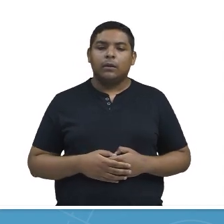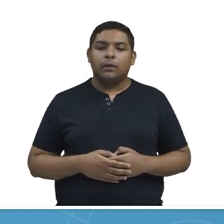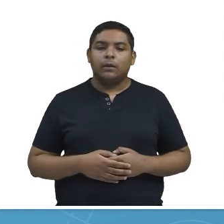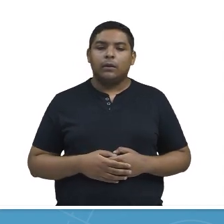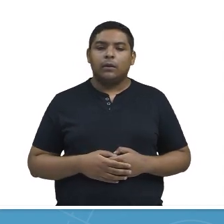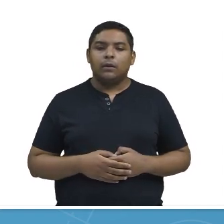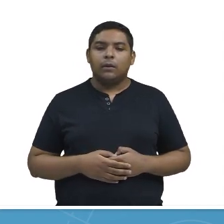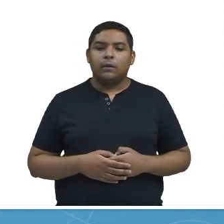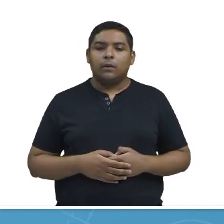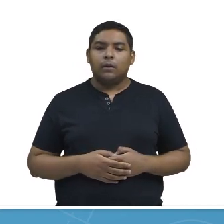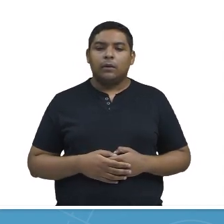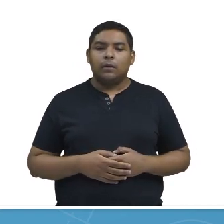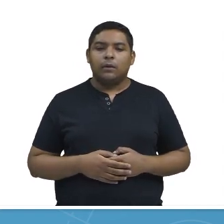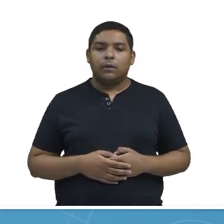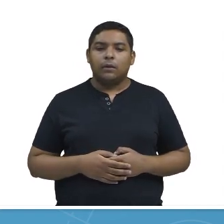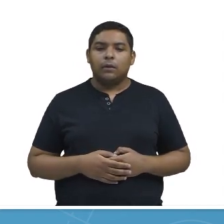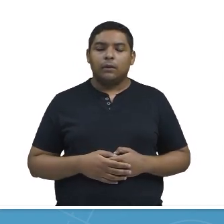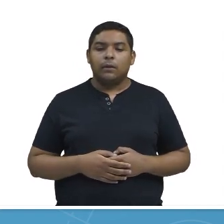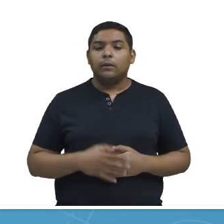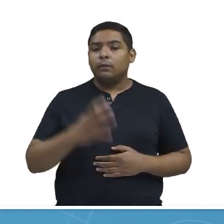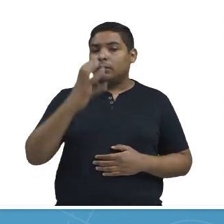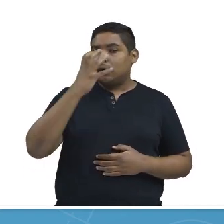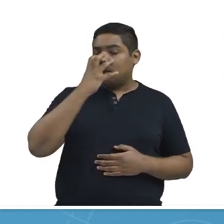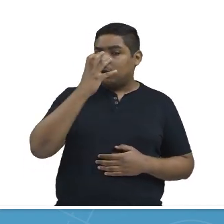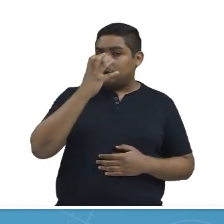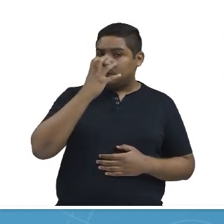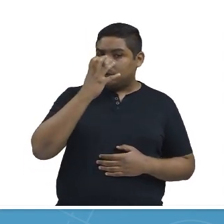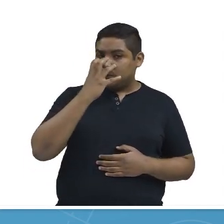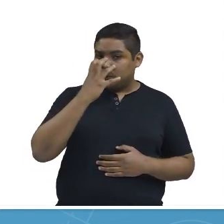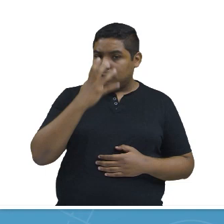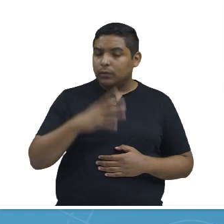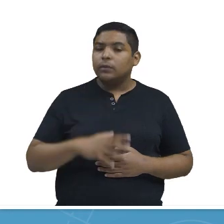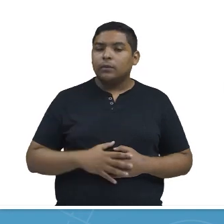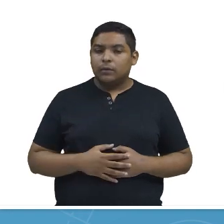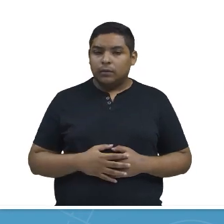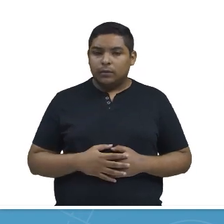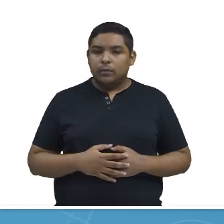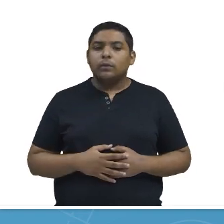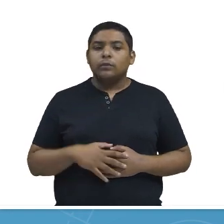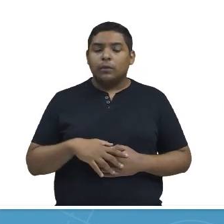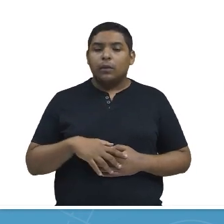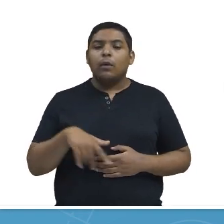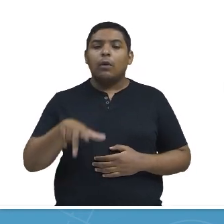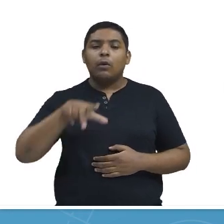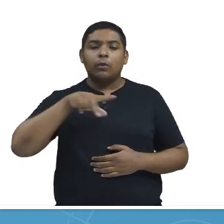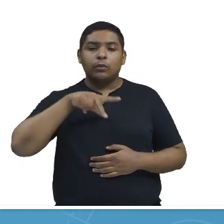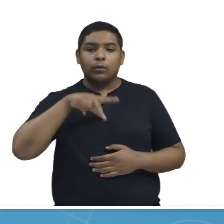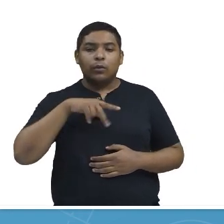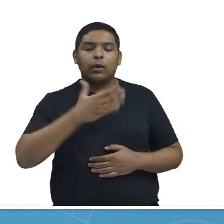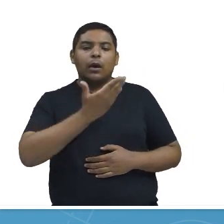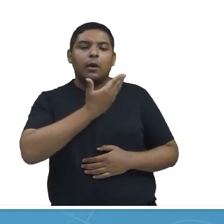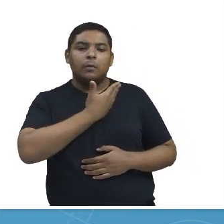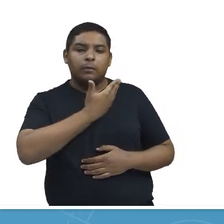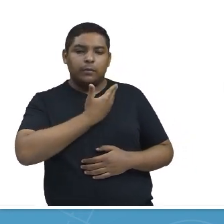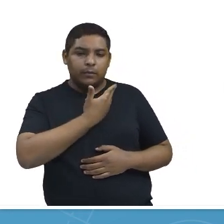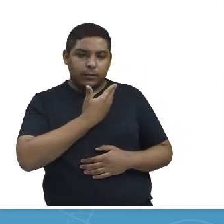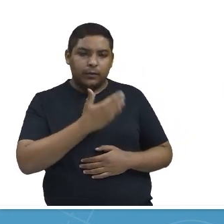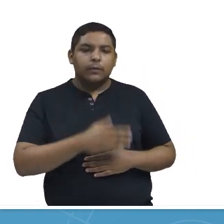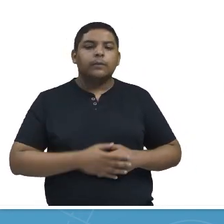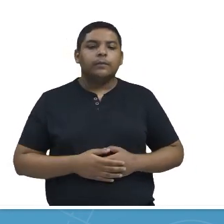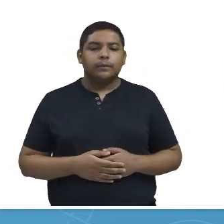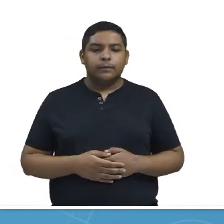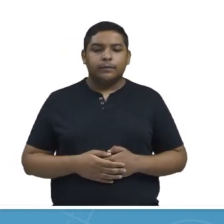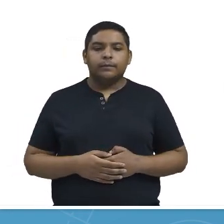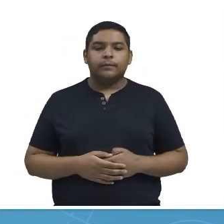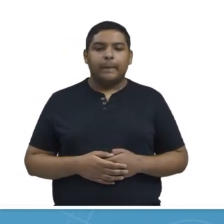Então, você tem aqui o cachorro cujo dono é meu amigo. Né? Is my friend